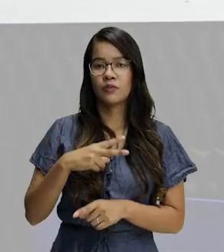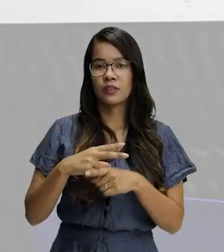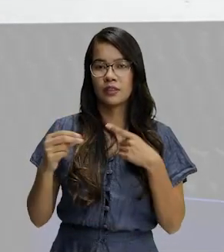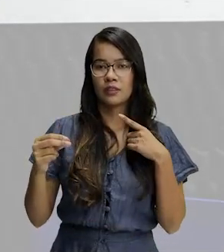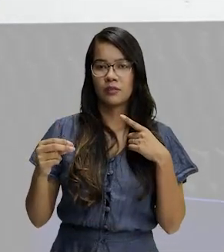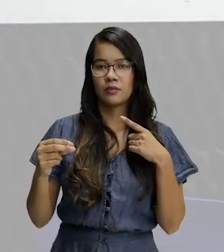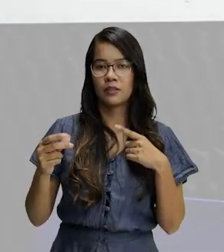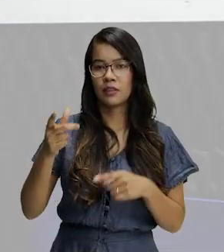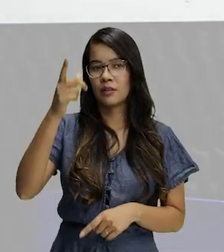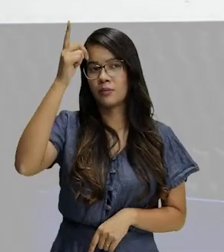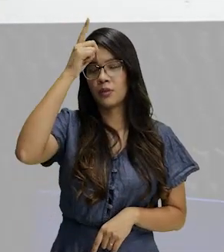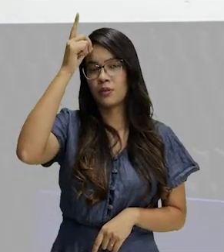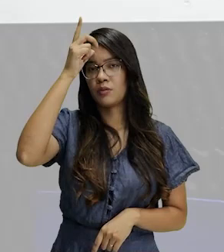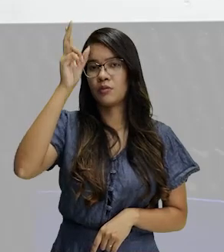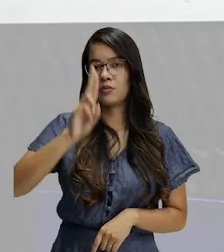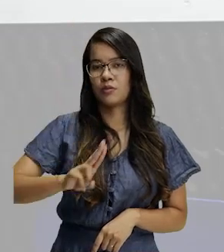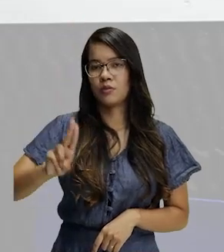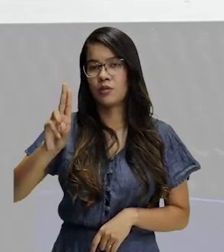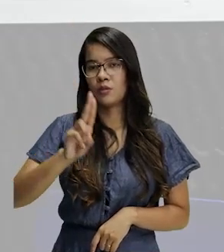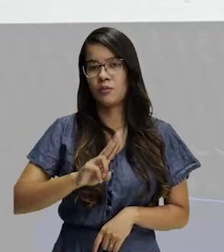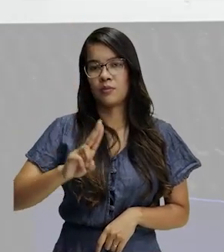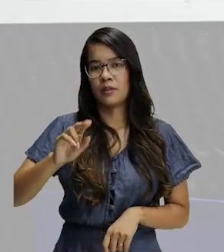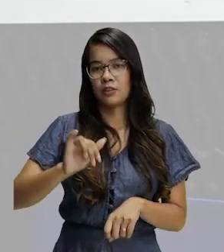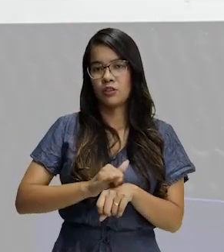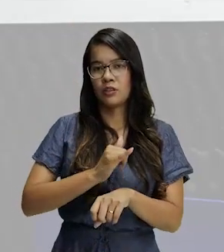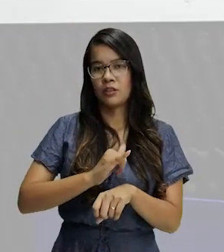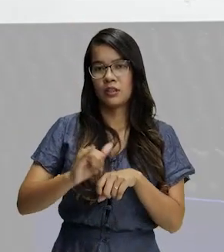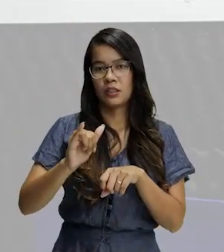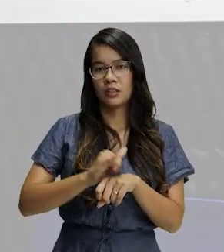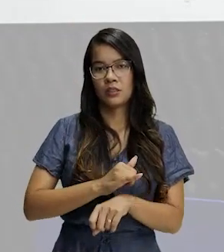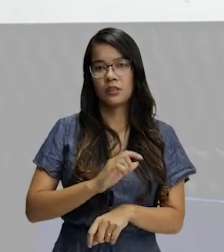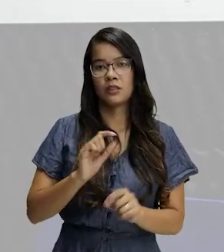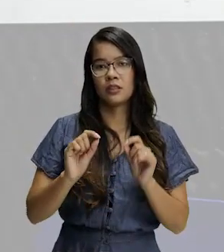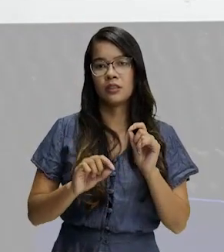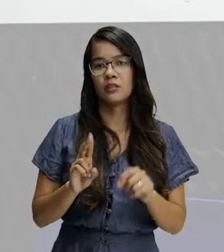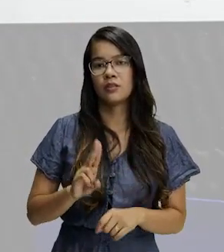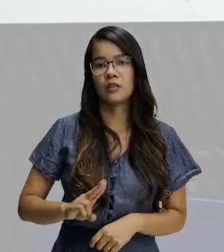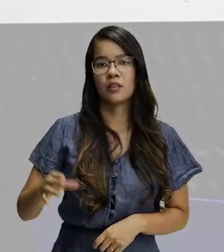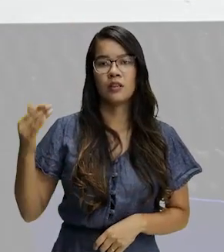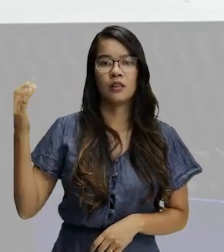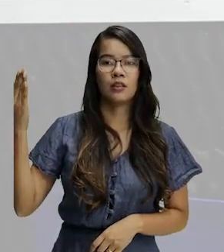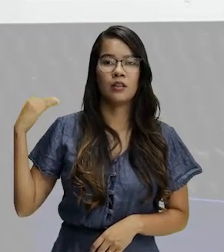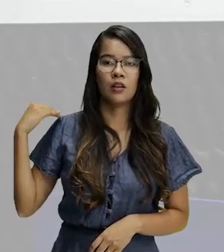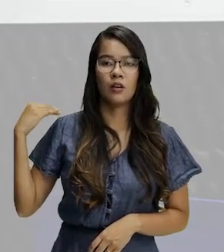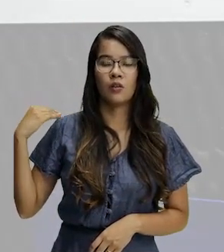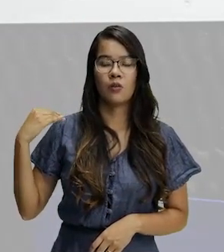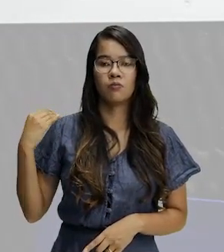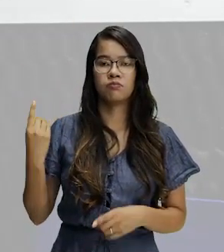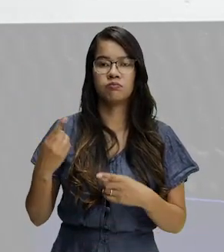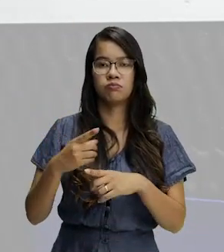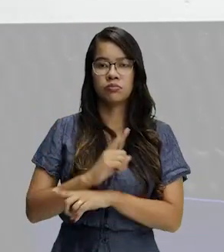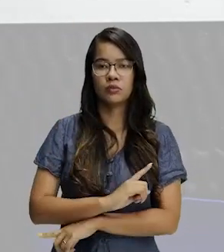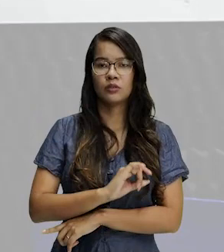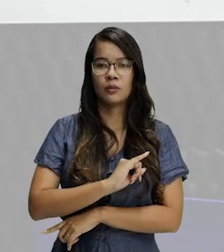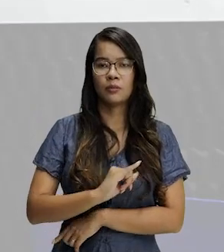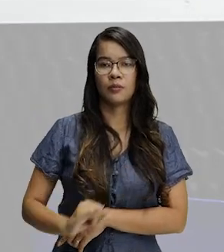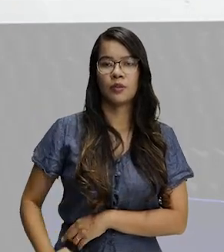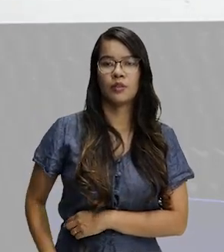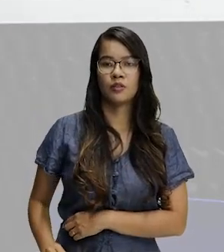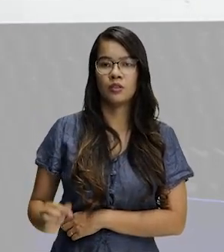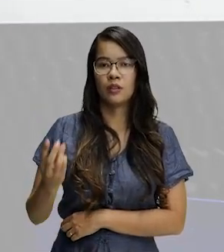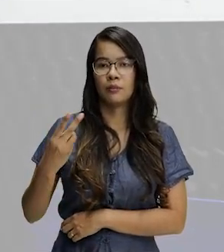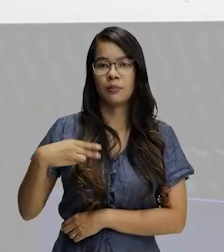velha tática que eles usaram contra o Império de Napoleão Bonaparte no começo do século XIX,